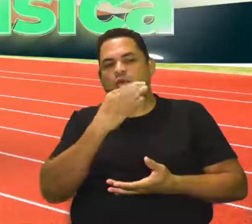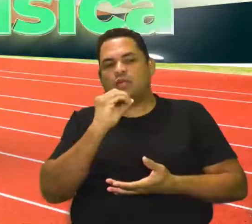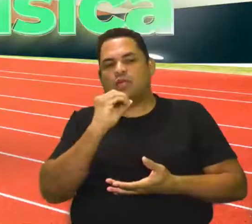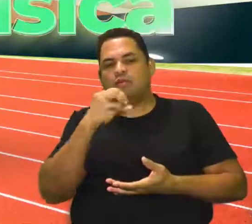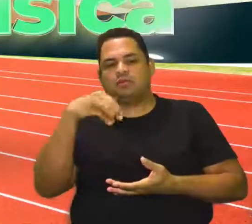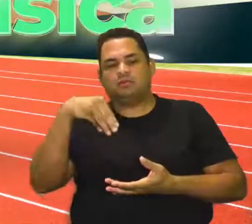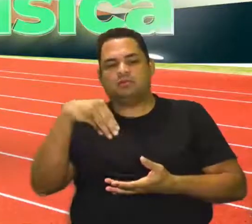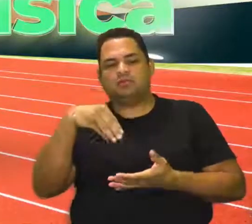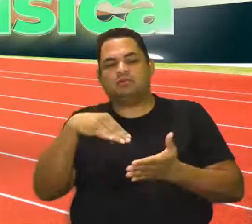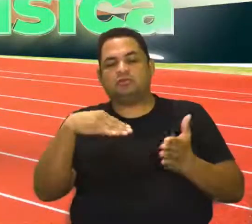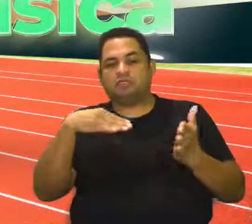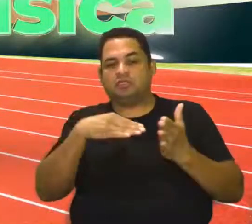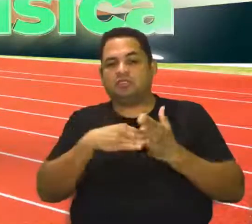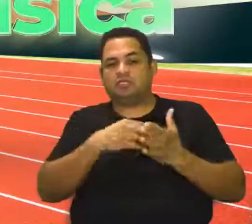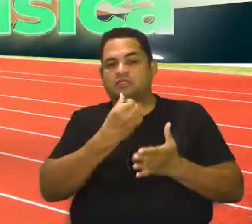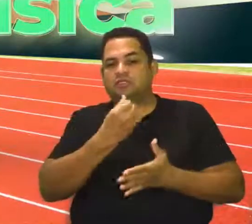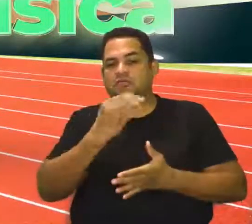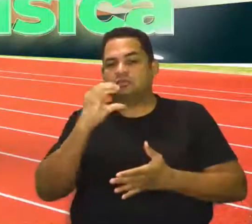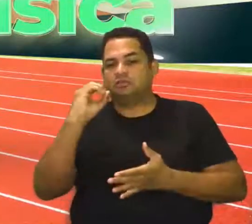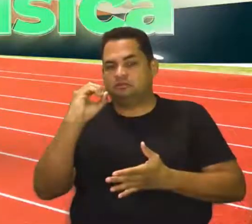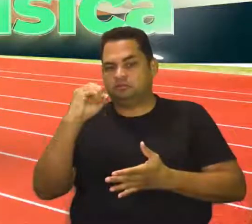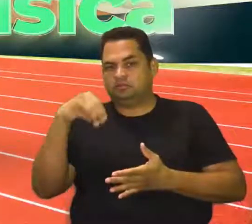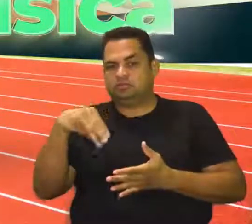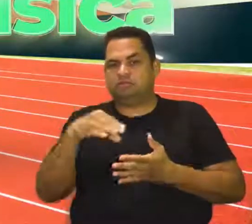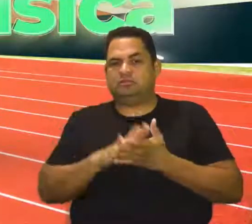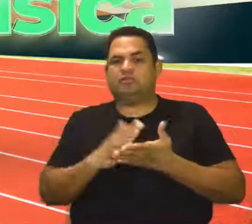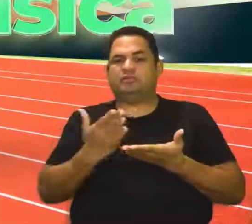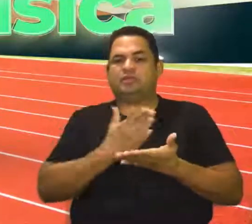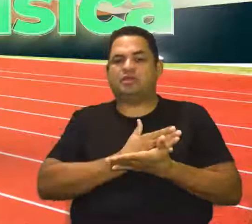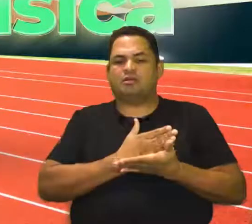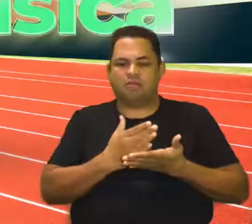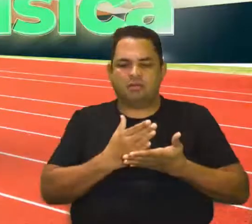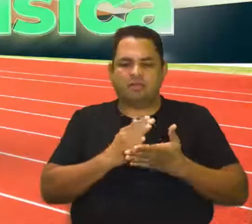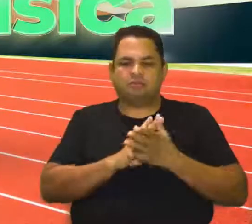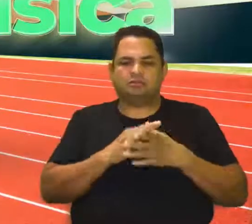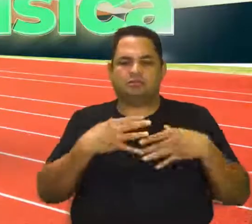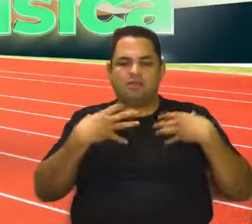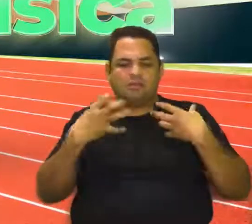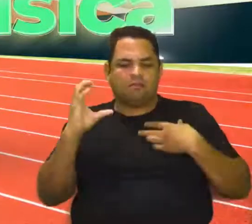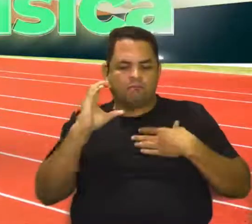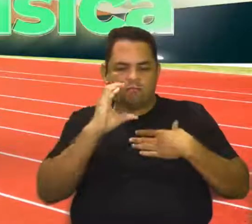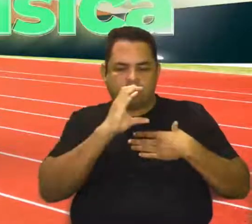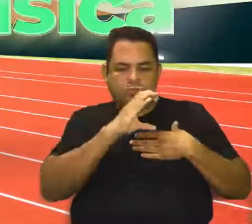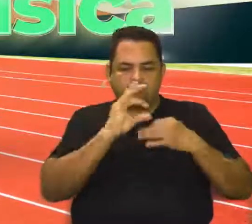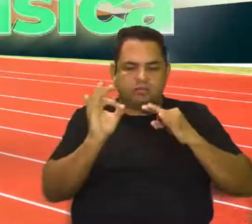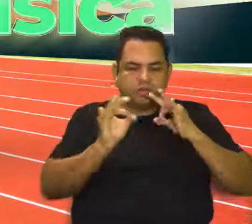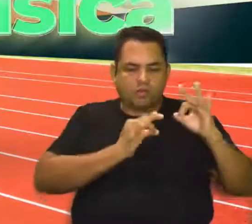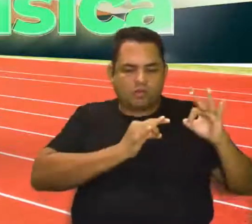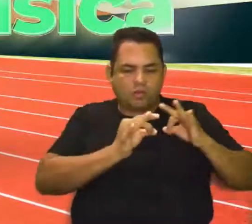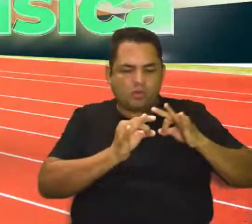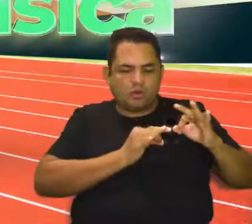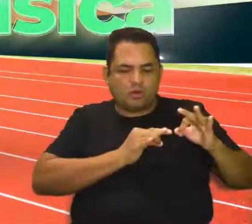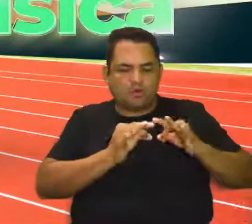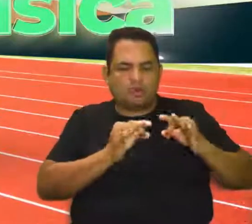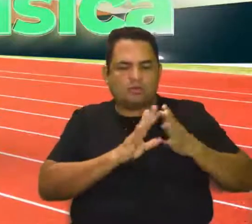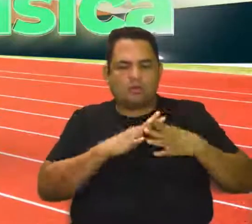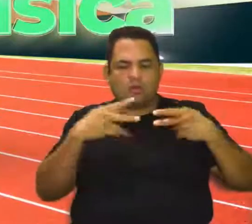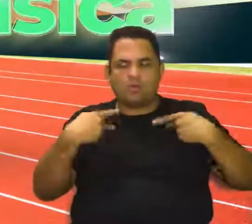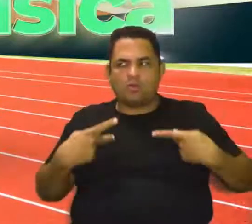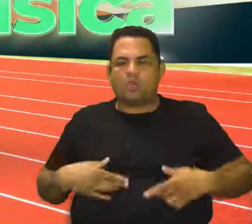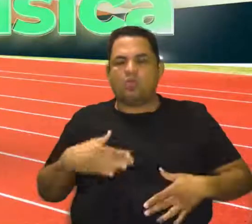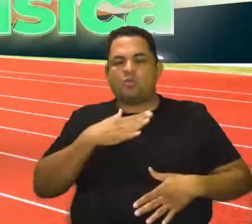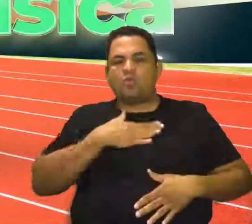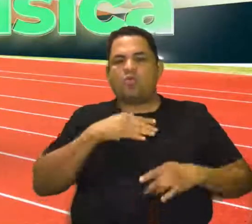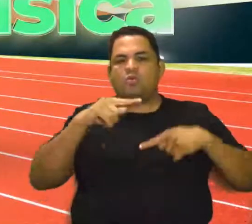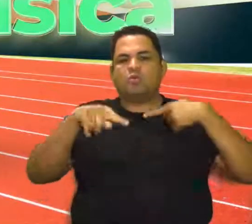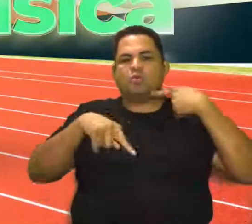60 minutos. Então lá vocês percebam que tem um momento inicial de aquecimento, então eu estou preparando o meu corpo, depois eu tenho um